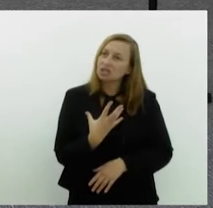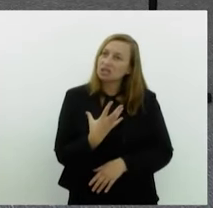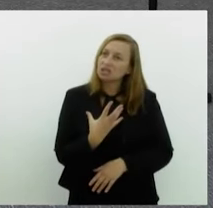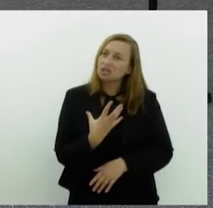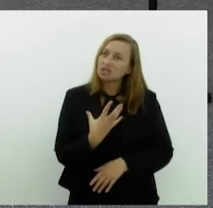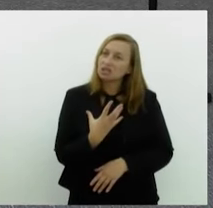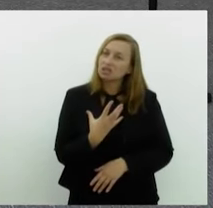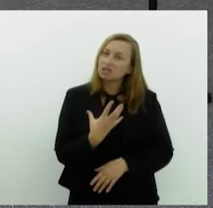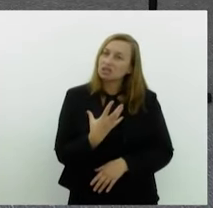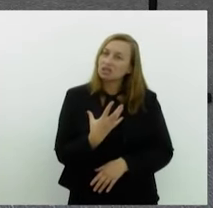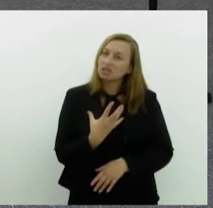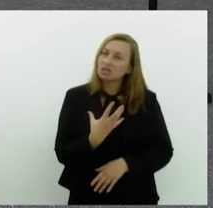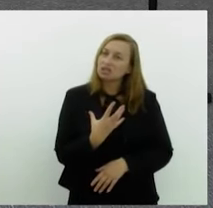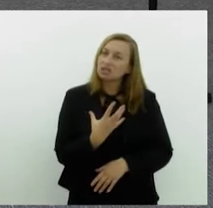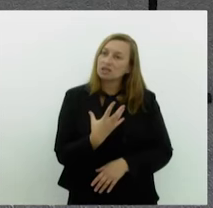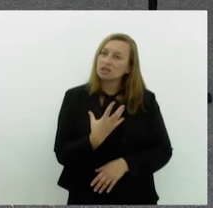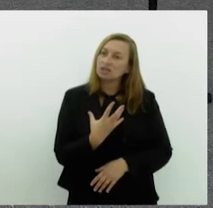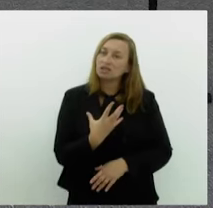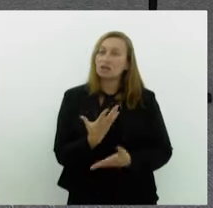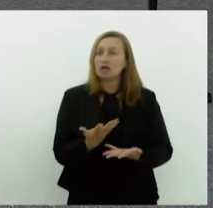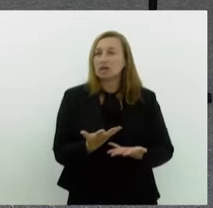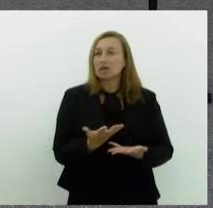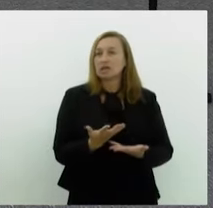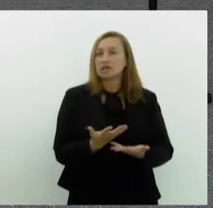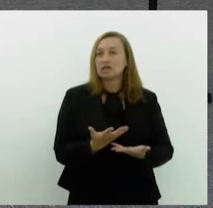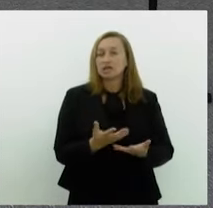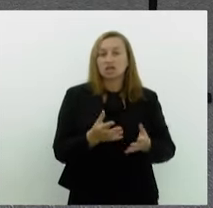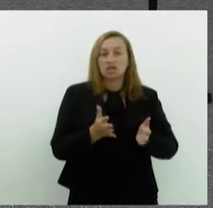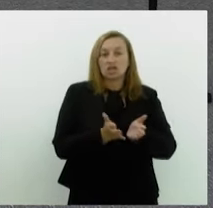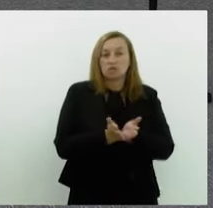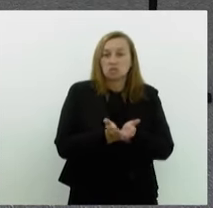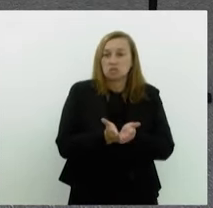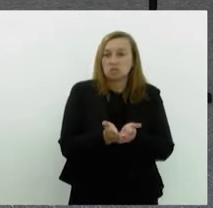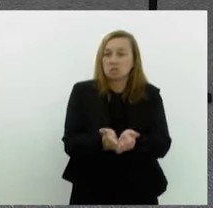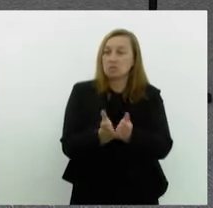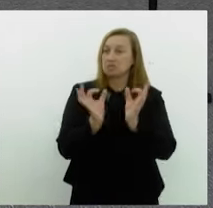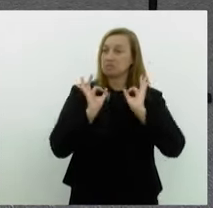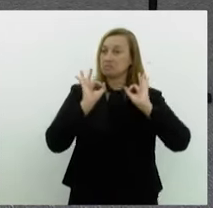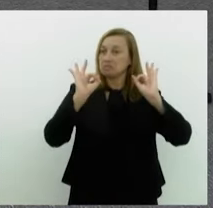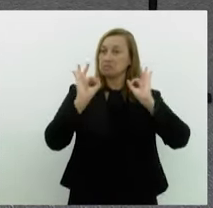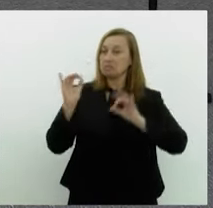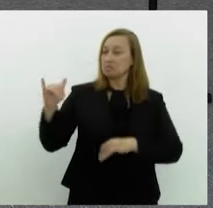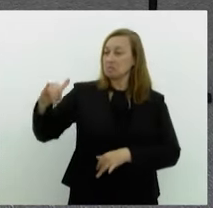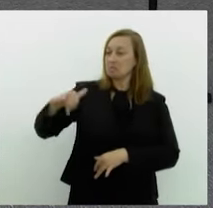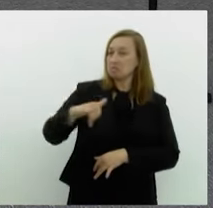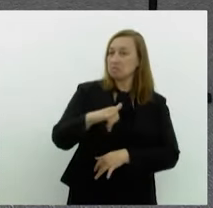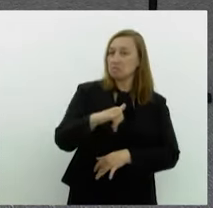ricos, taxar bens como iates e helicópteros que não pagavam,